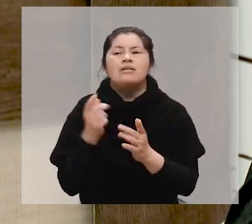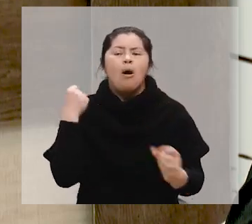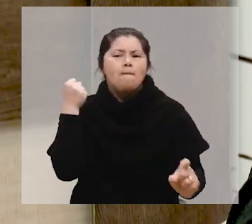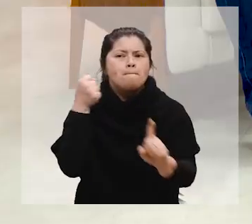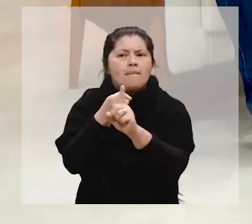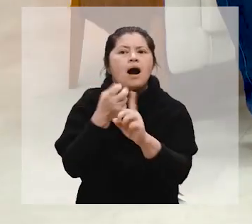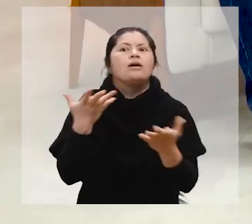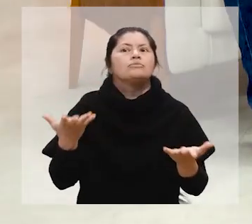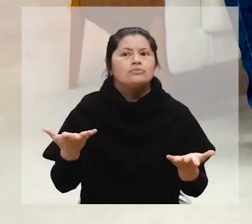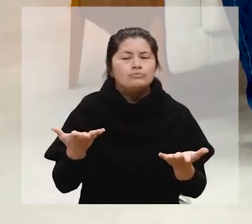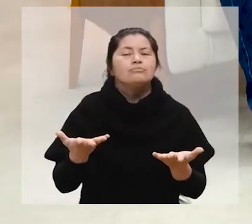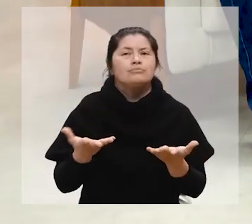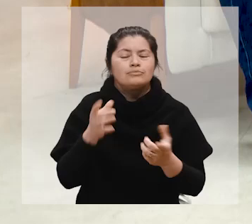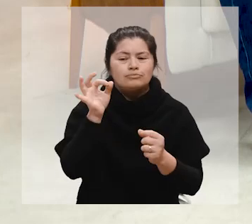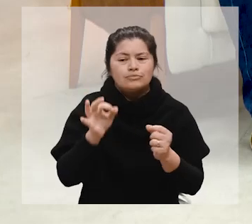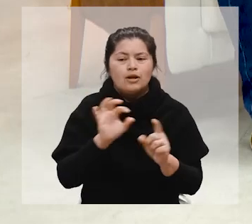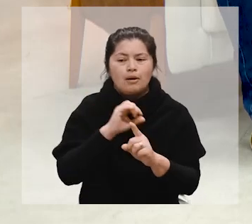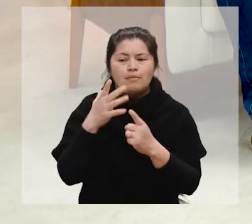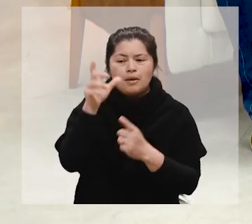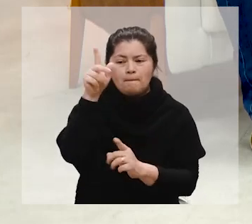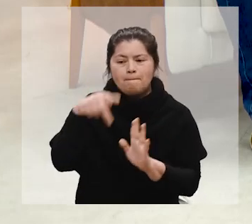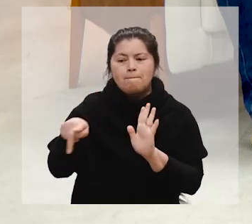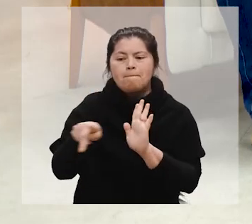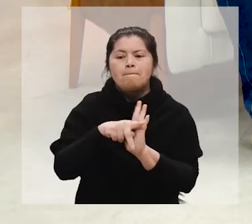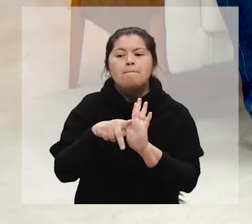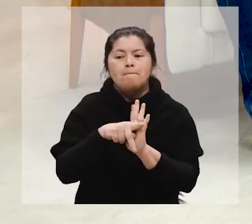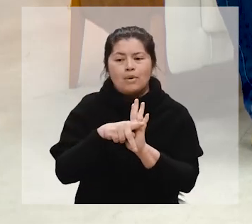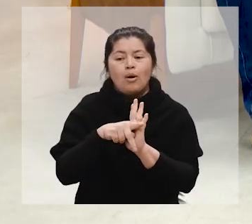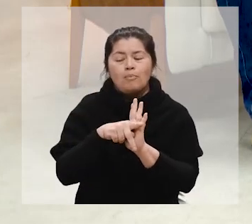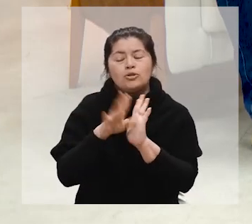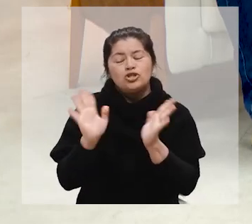moderados, suaves, né? Suaves, para não causar